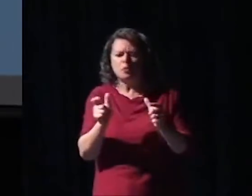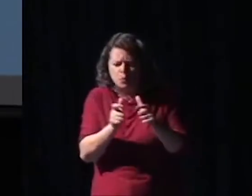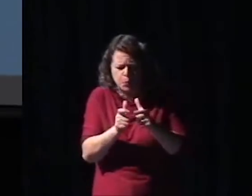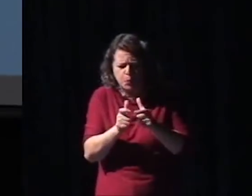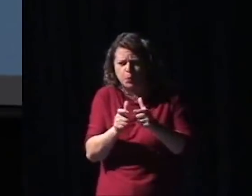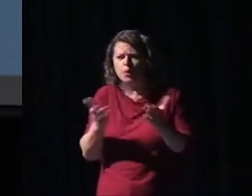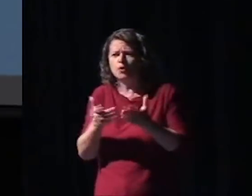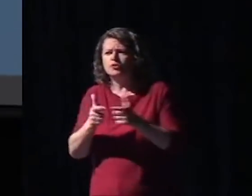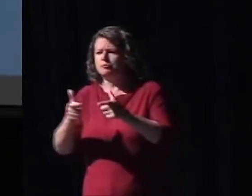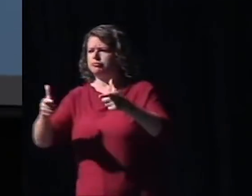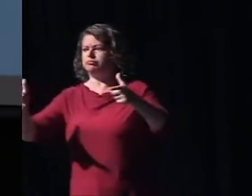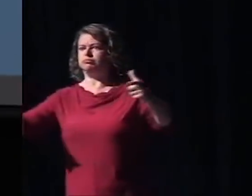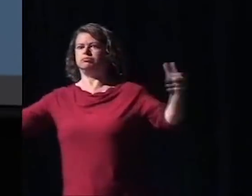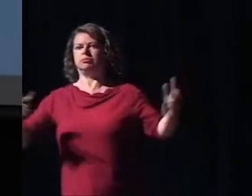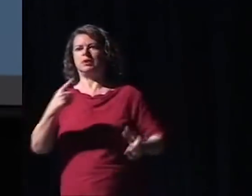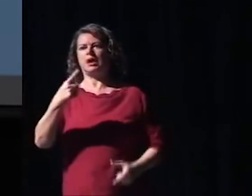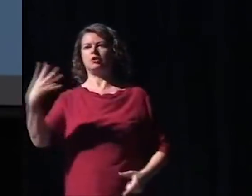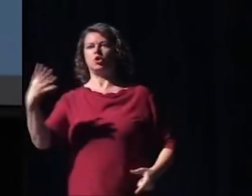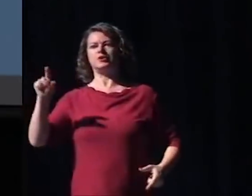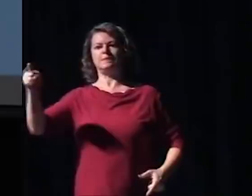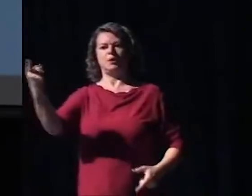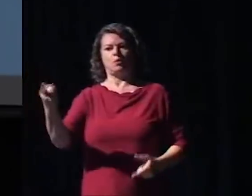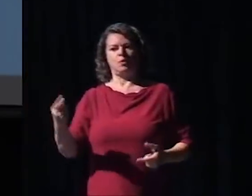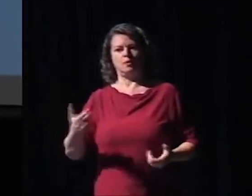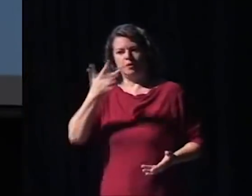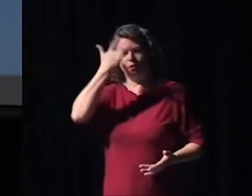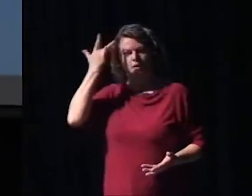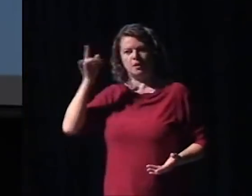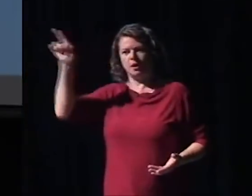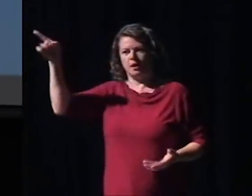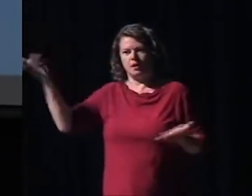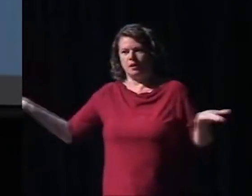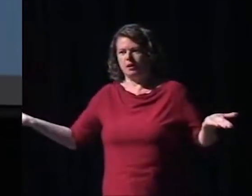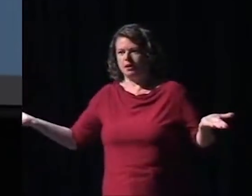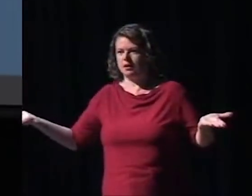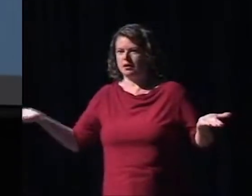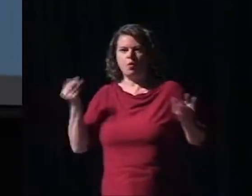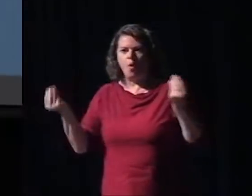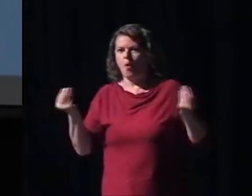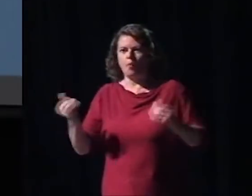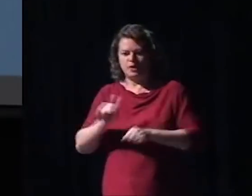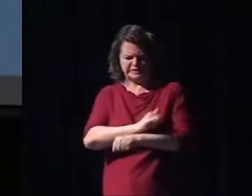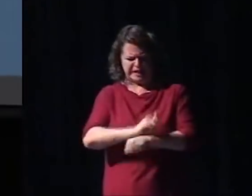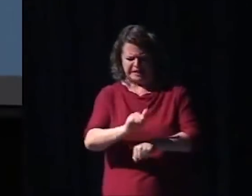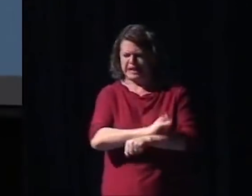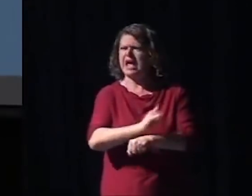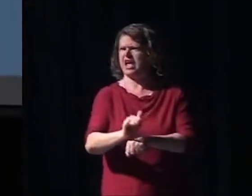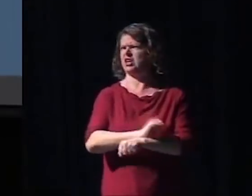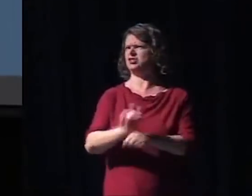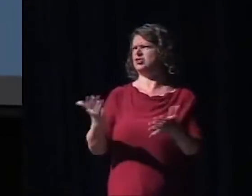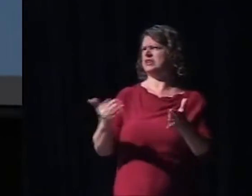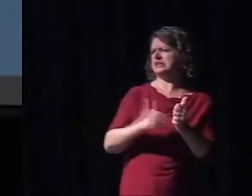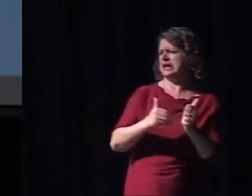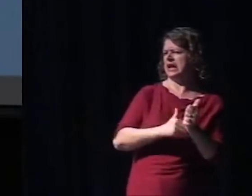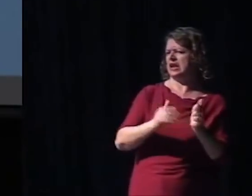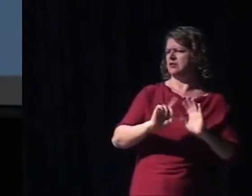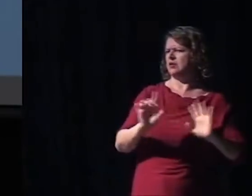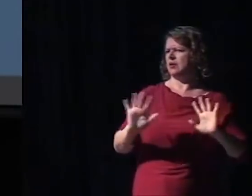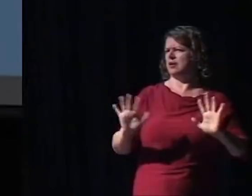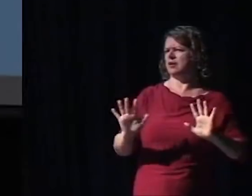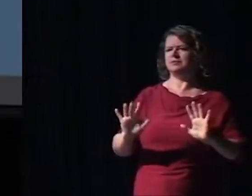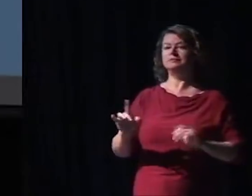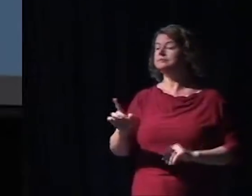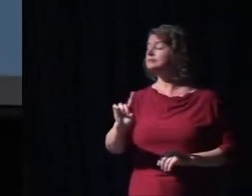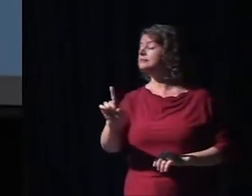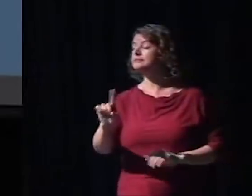existe estratégia para isso. Não existe assim um método. Isso é bobagem. Por trás de toda a igreja que